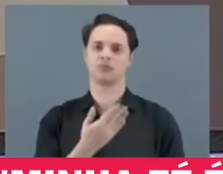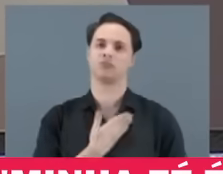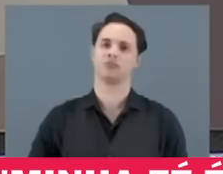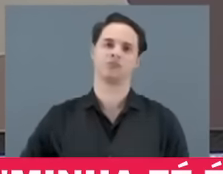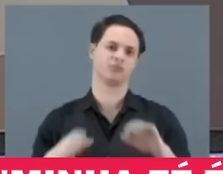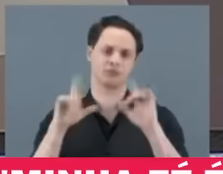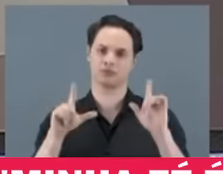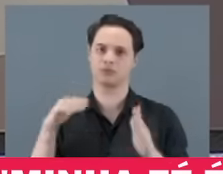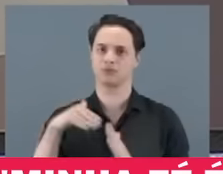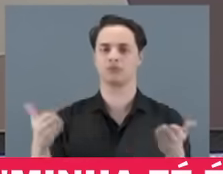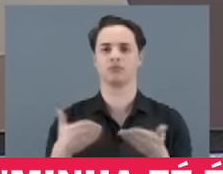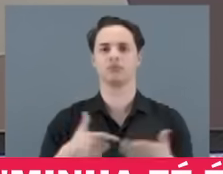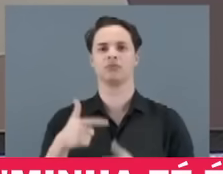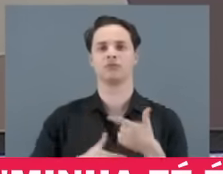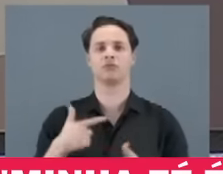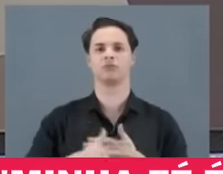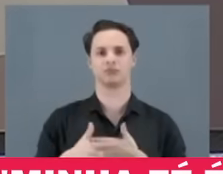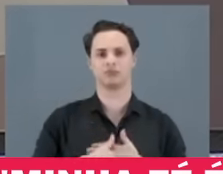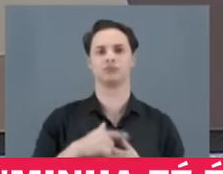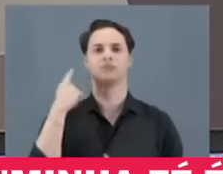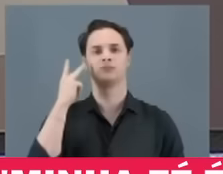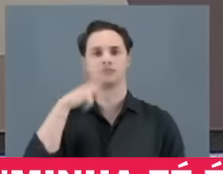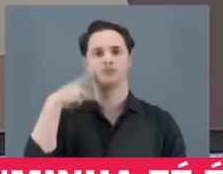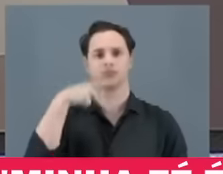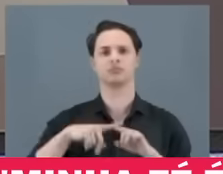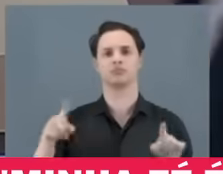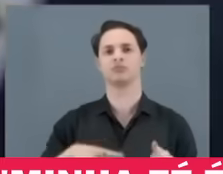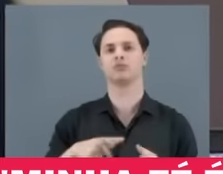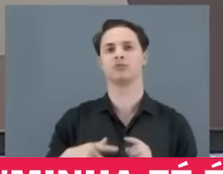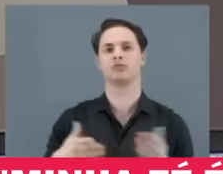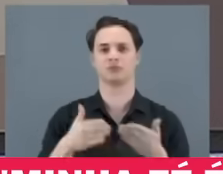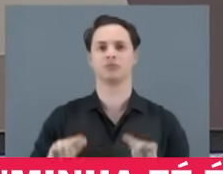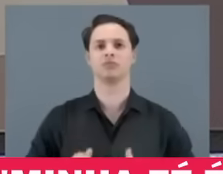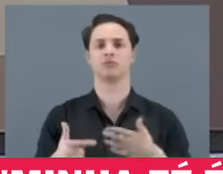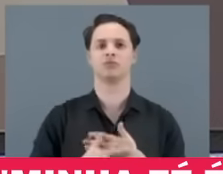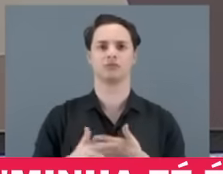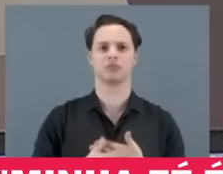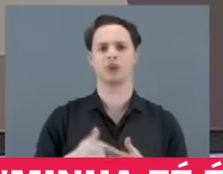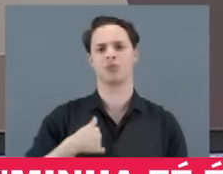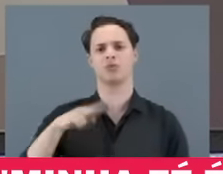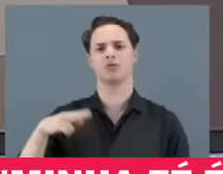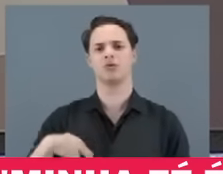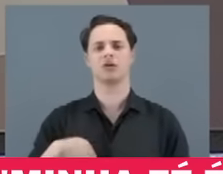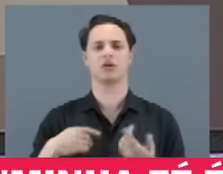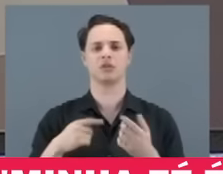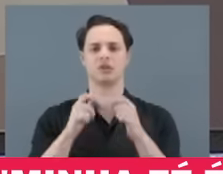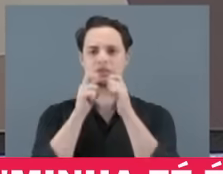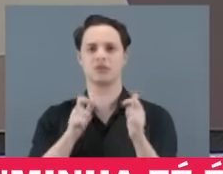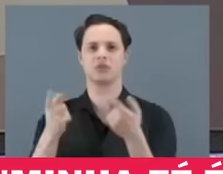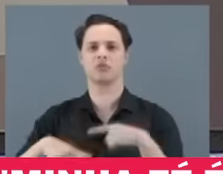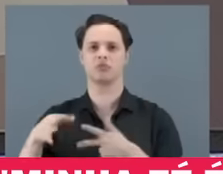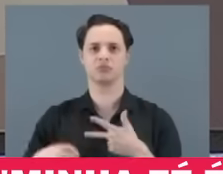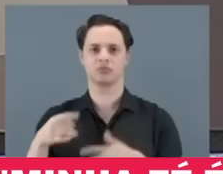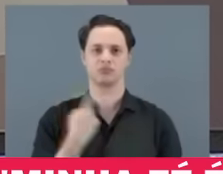claras até esse momento no exercício da função política, mas no exercício dela, nunca fui agressivo com o poder judiciário do nosso